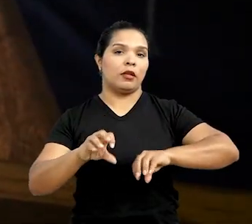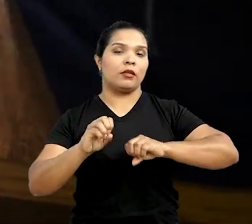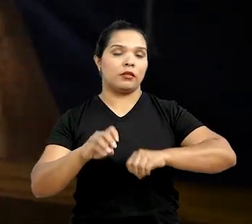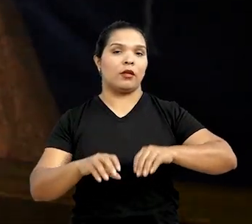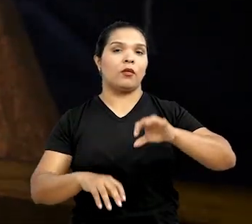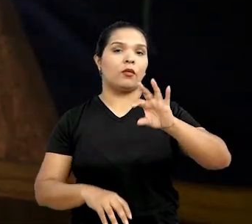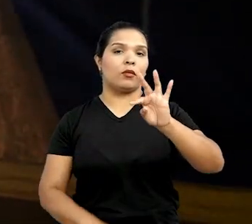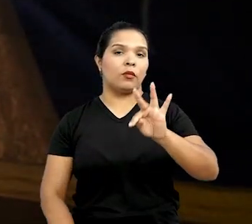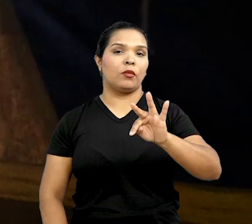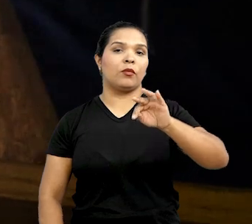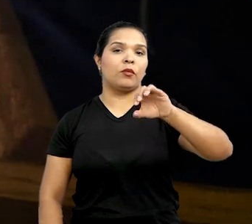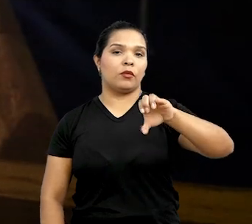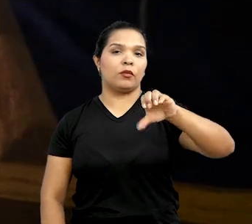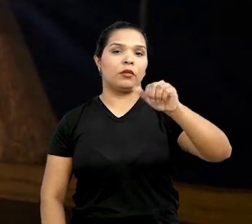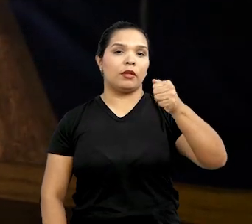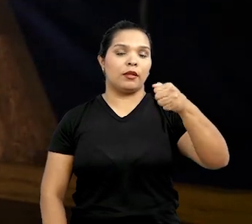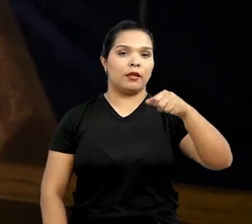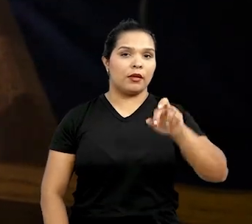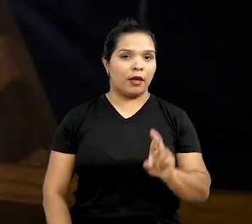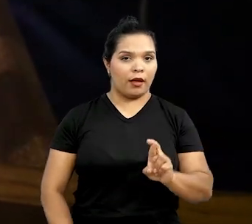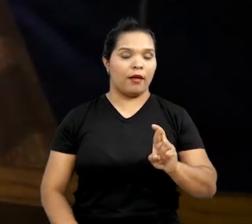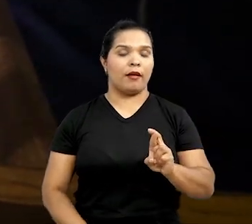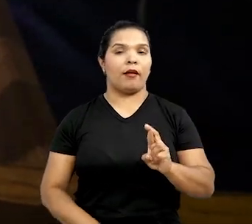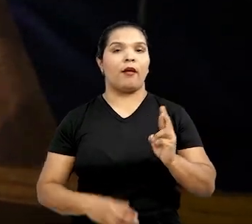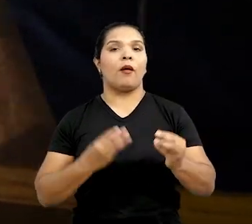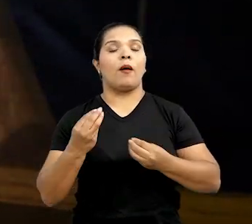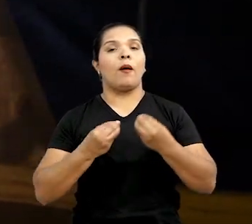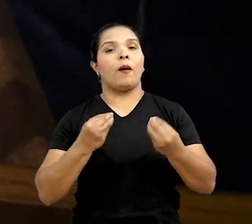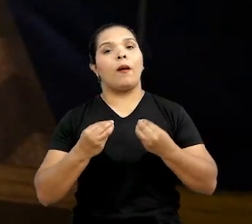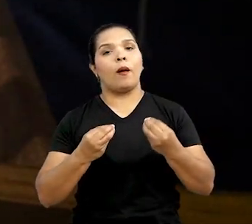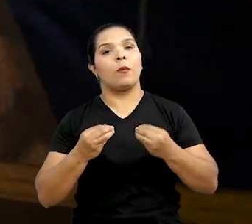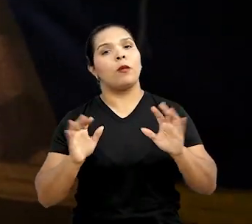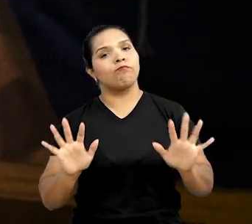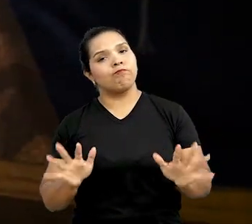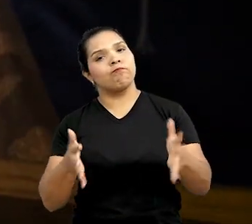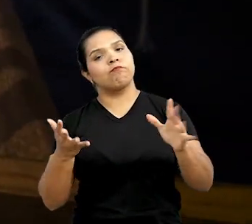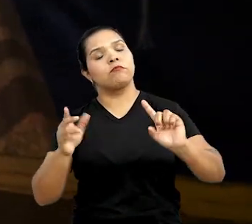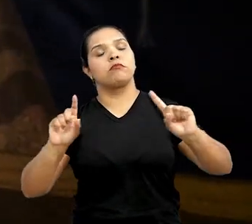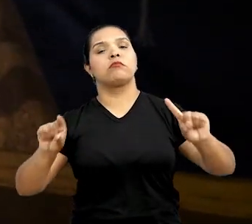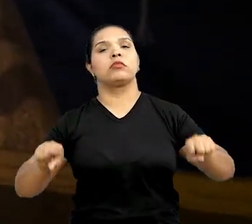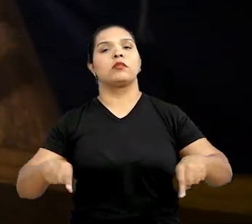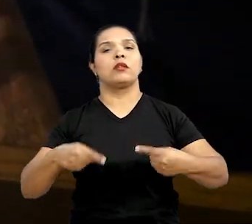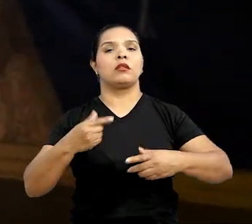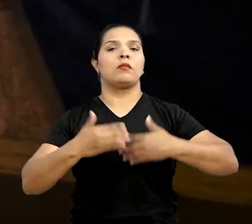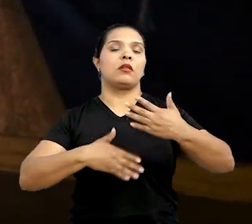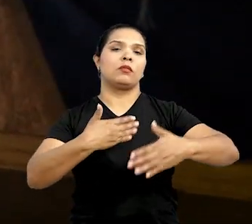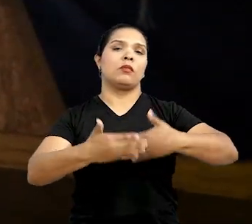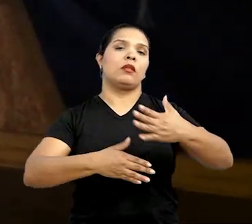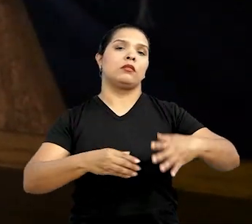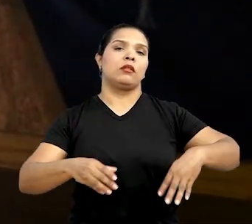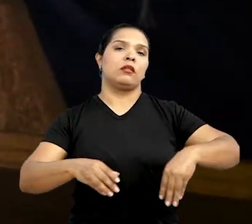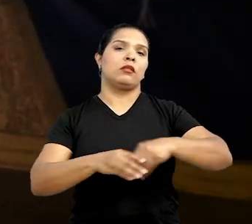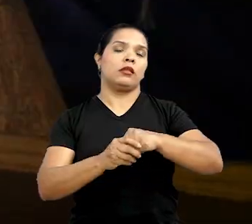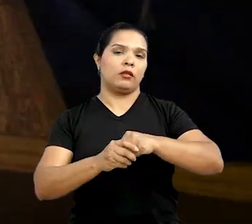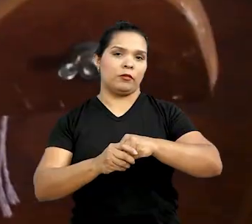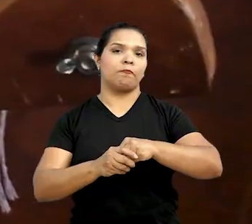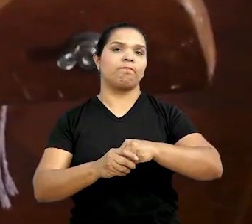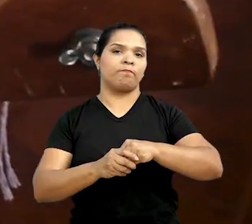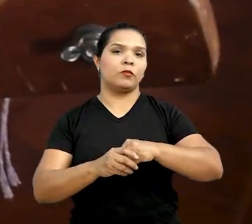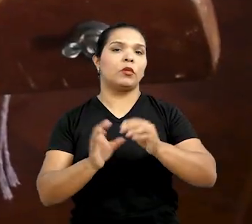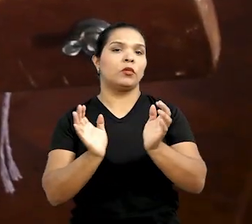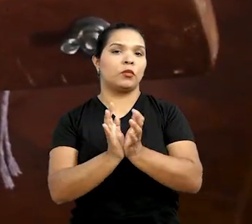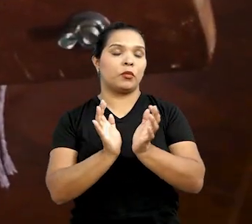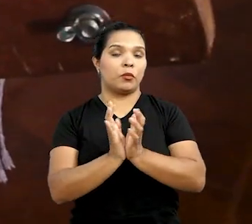ele vem como um grande elemento mobilizador e desafiador para os processos dentro do Tecelendo. E